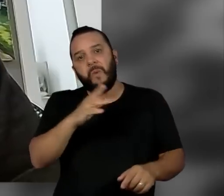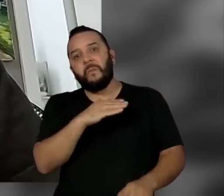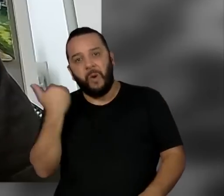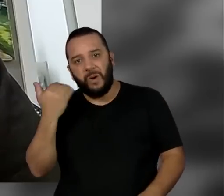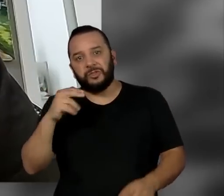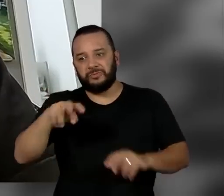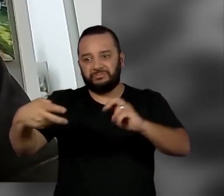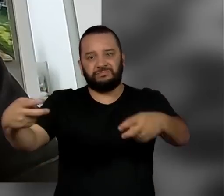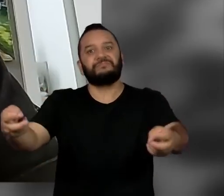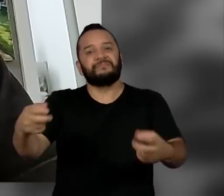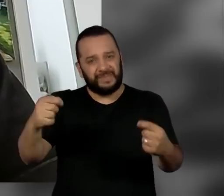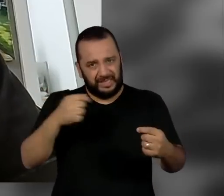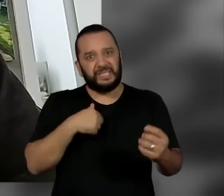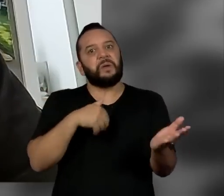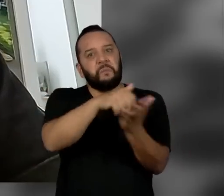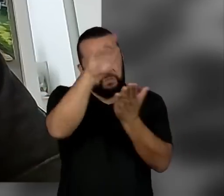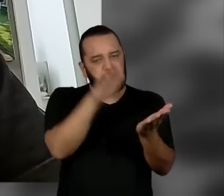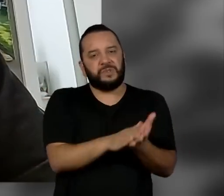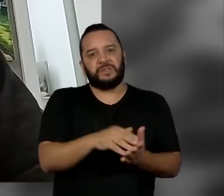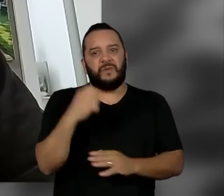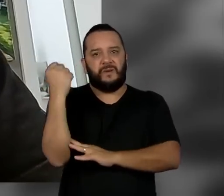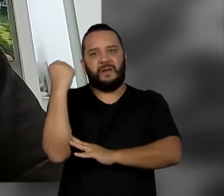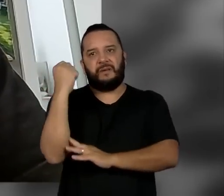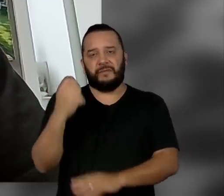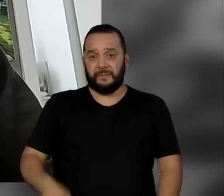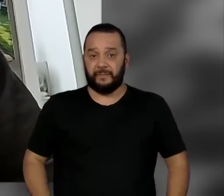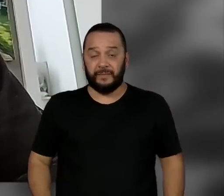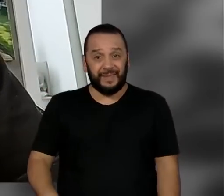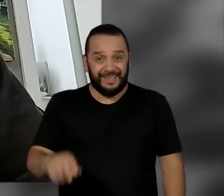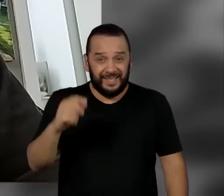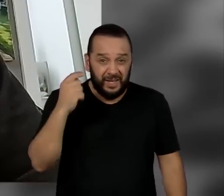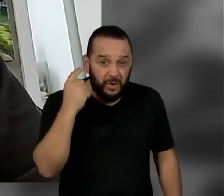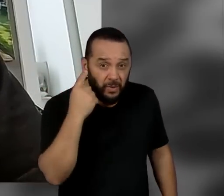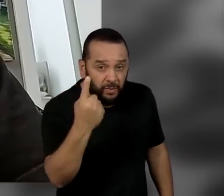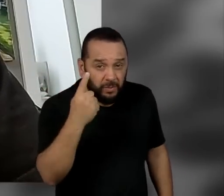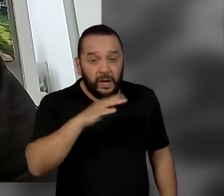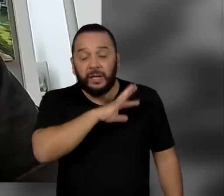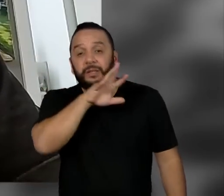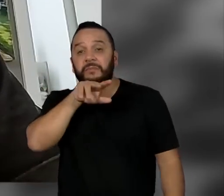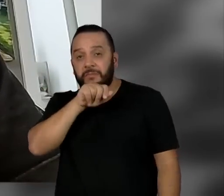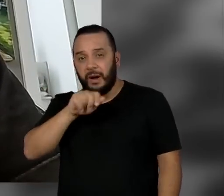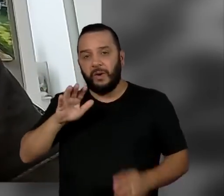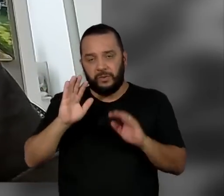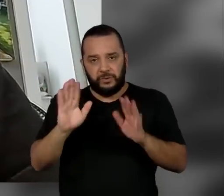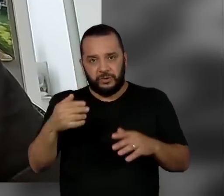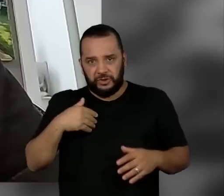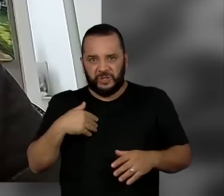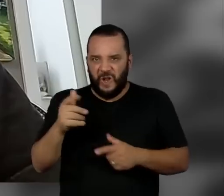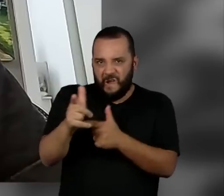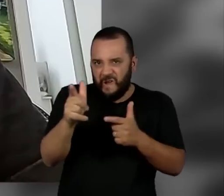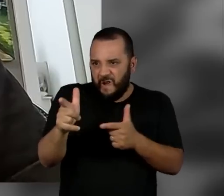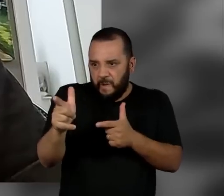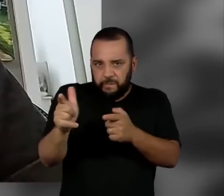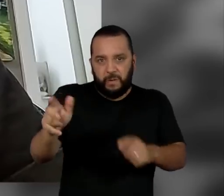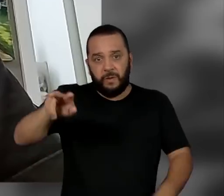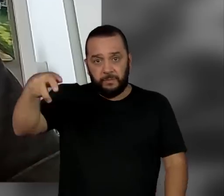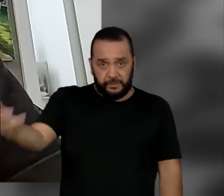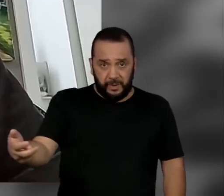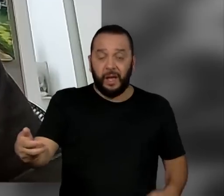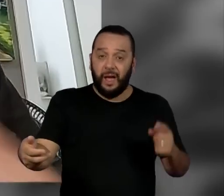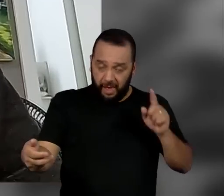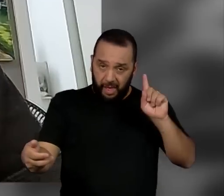importante a nossa população ter em mente que um animal caçado, na verdade, é um animal nosso que foi caçado. Ele é meu, ele é seu, ele é de